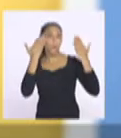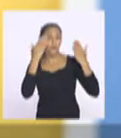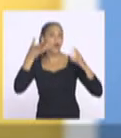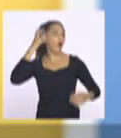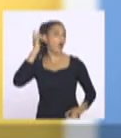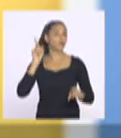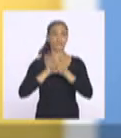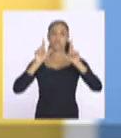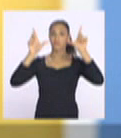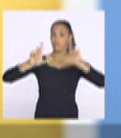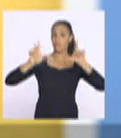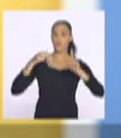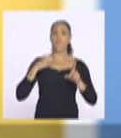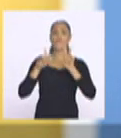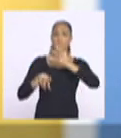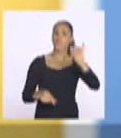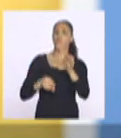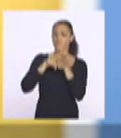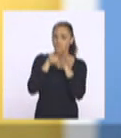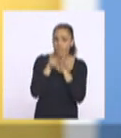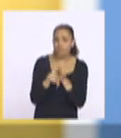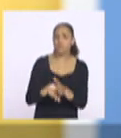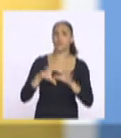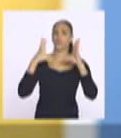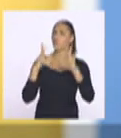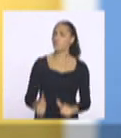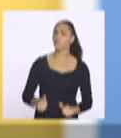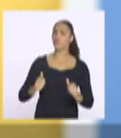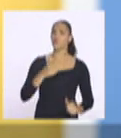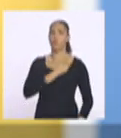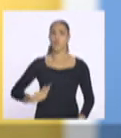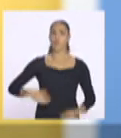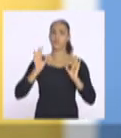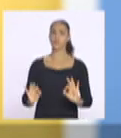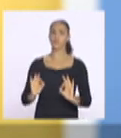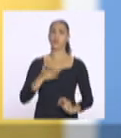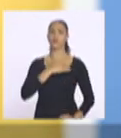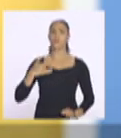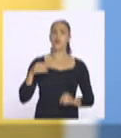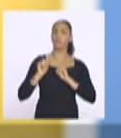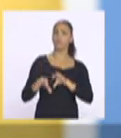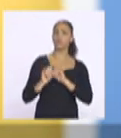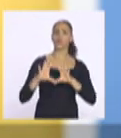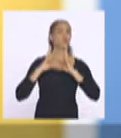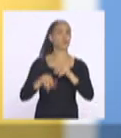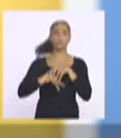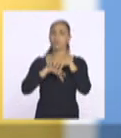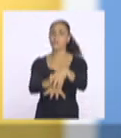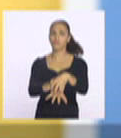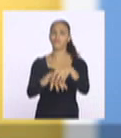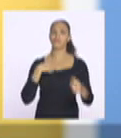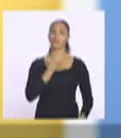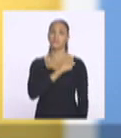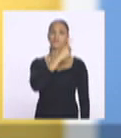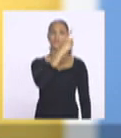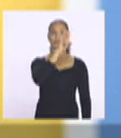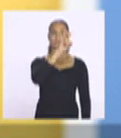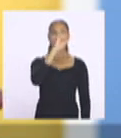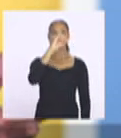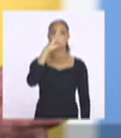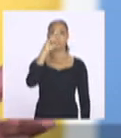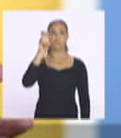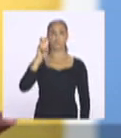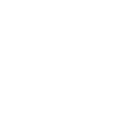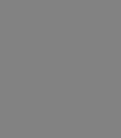Sou psicólogo do rádio e da TV. Vou fiscalizar para que os serviços públicos funcionem direito. Na saúde, na educação, nos transportes. Haroldo